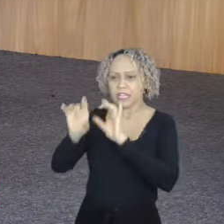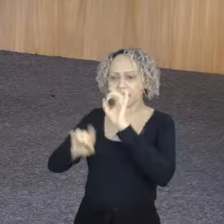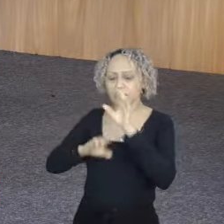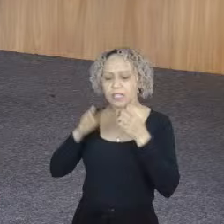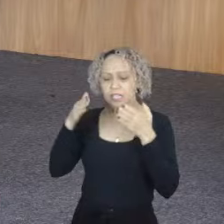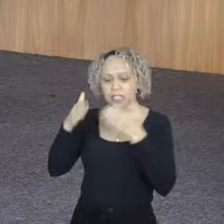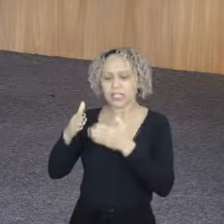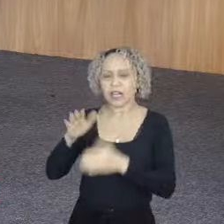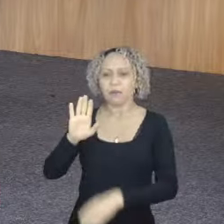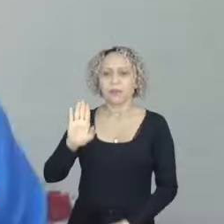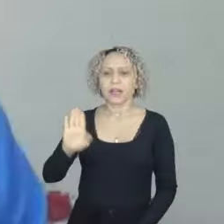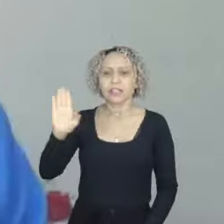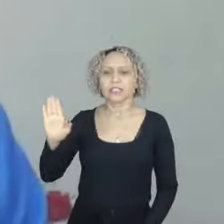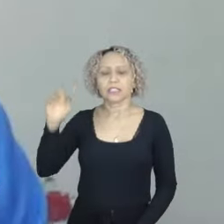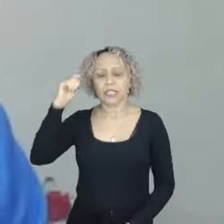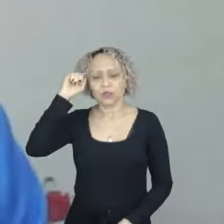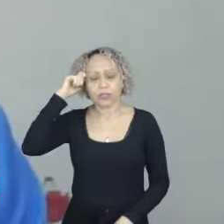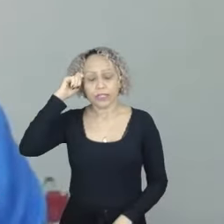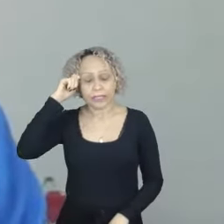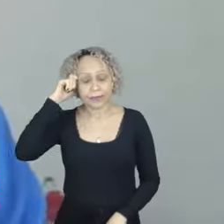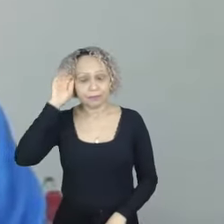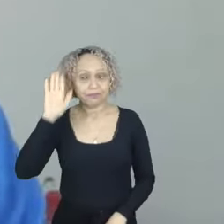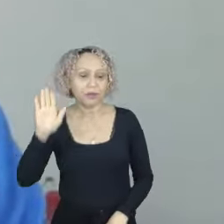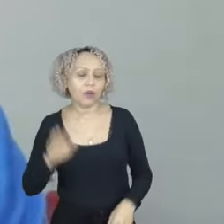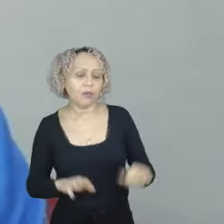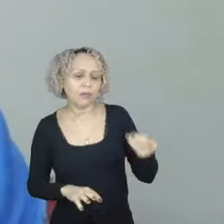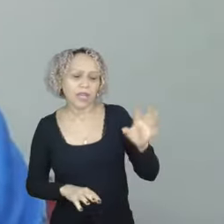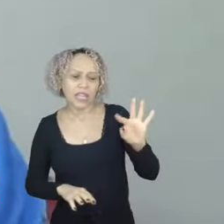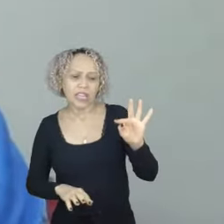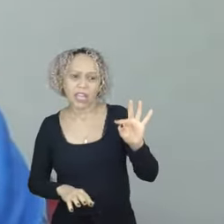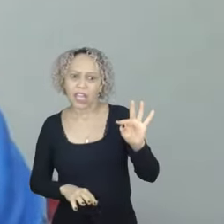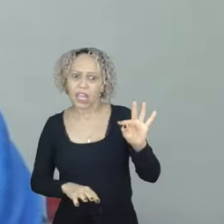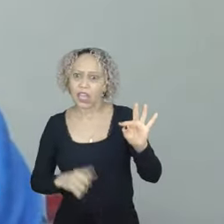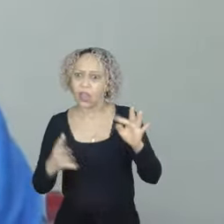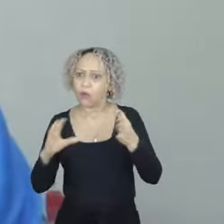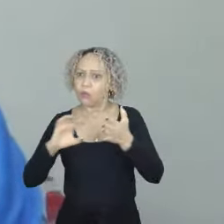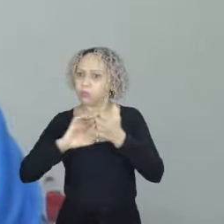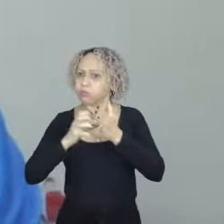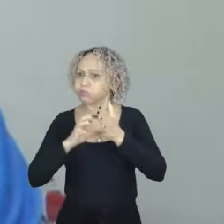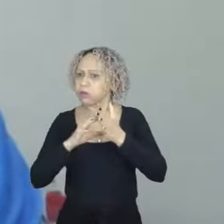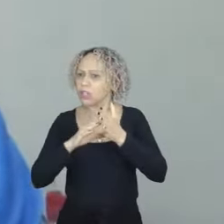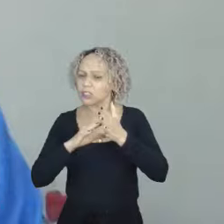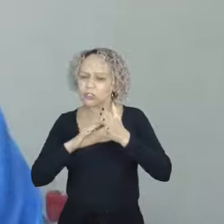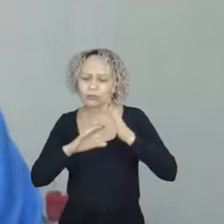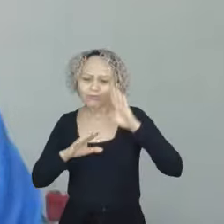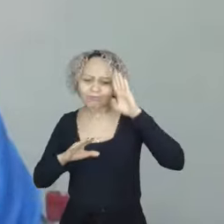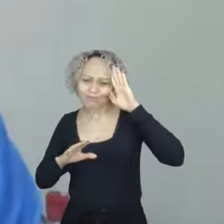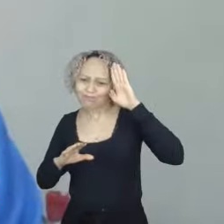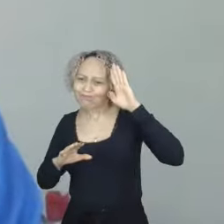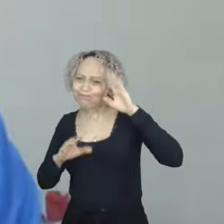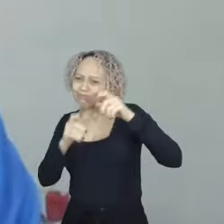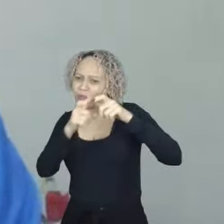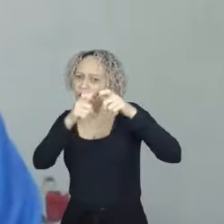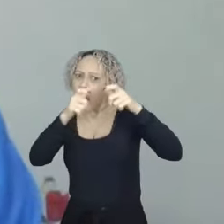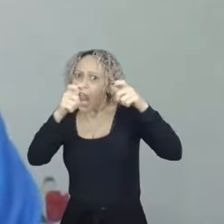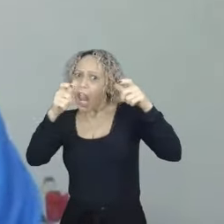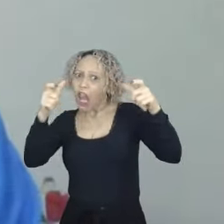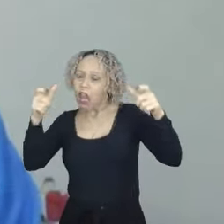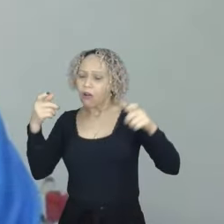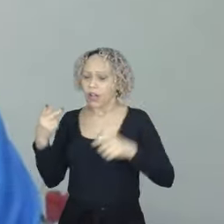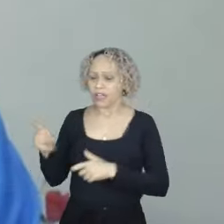Olha, mano, o PT é um dos maiores partidos do Brasil. Eu acredito que a gente fazendo isso acaba por dar um pouco o exemplo